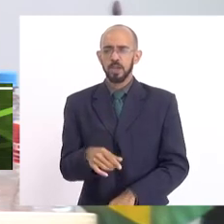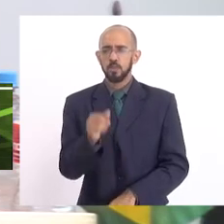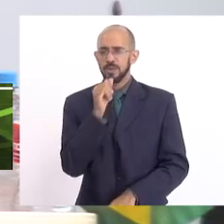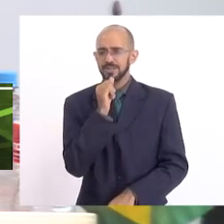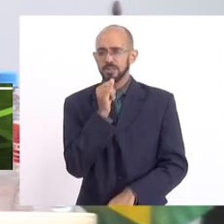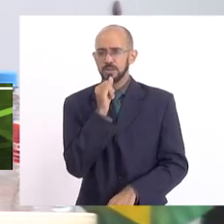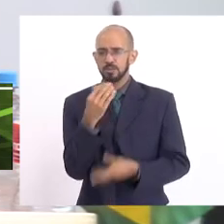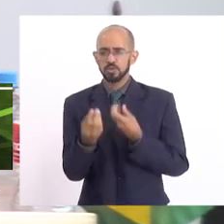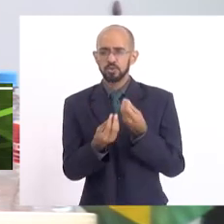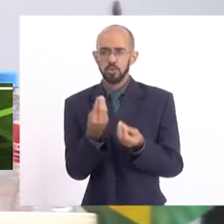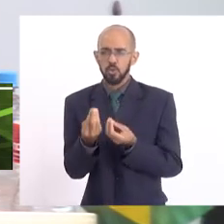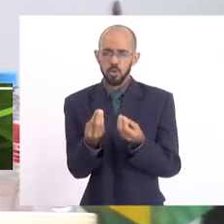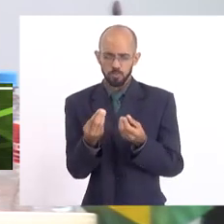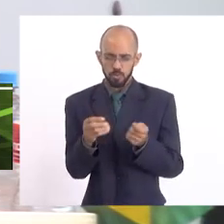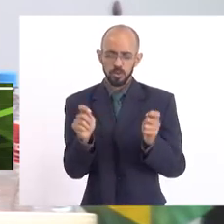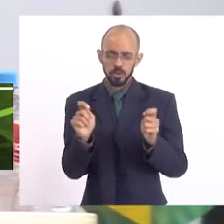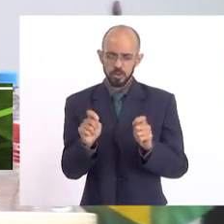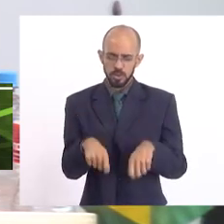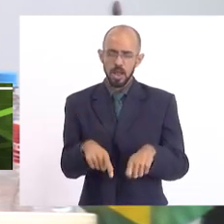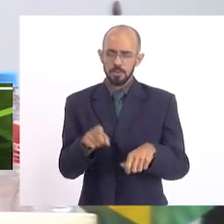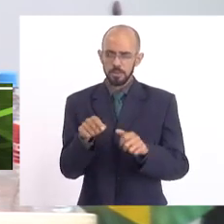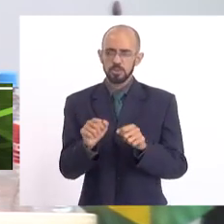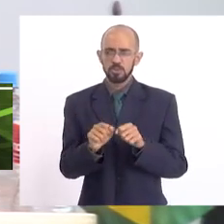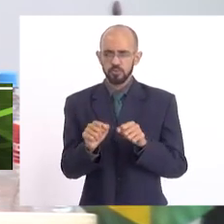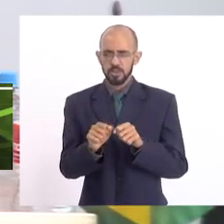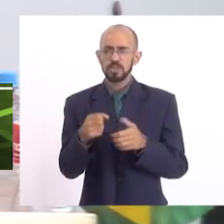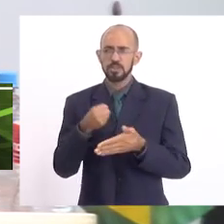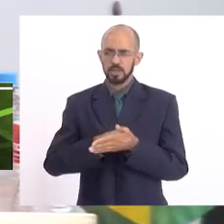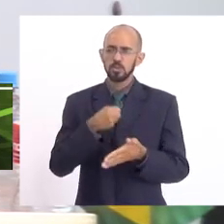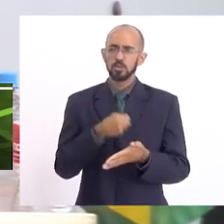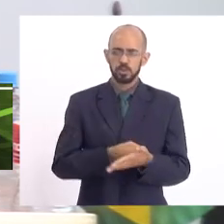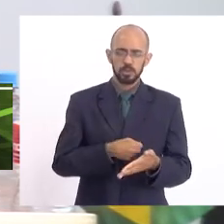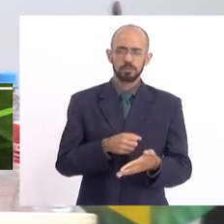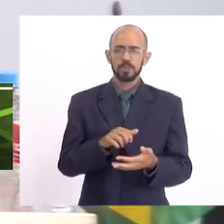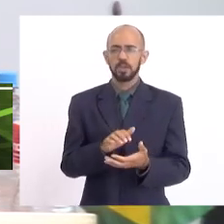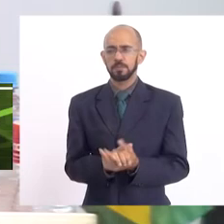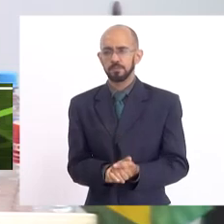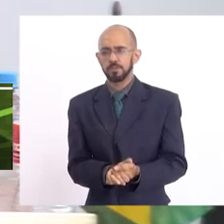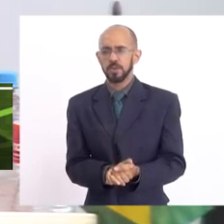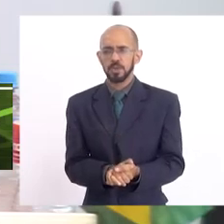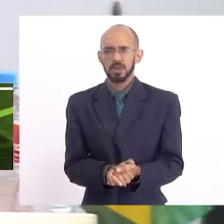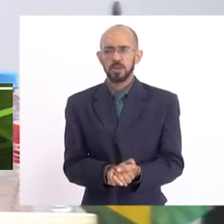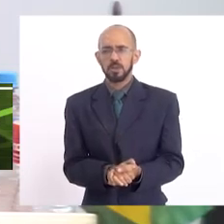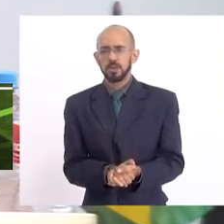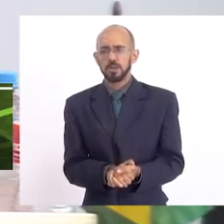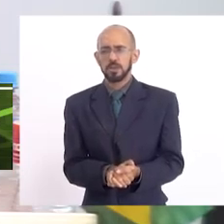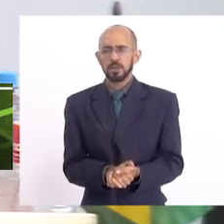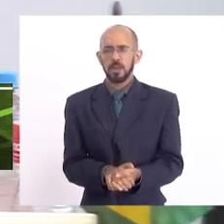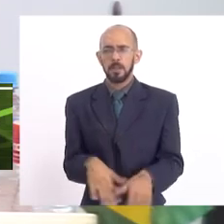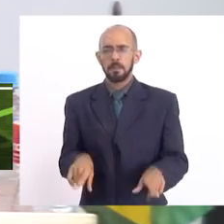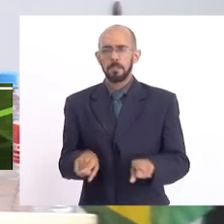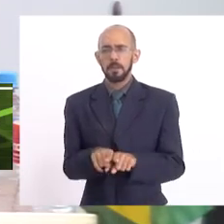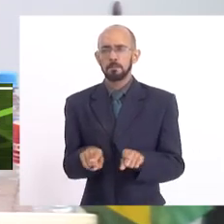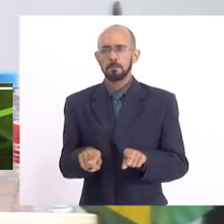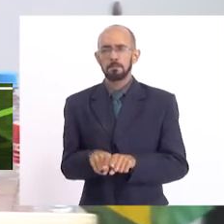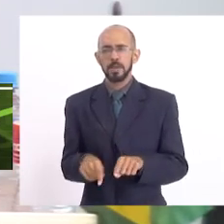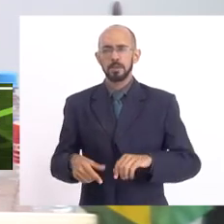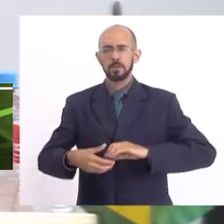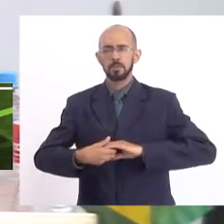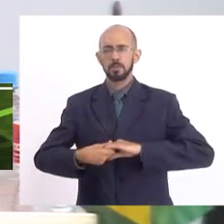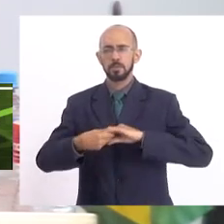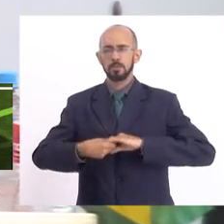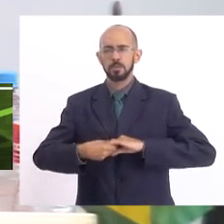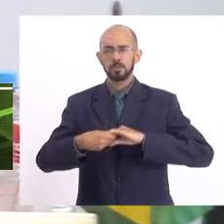que que vale a pena essa luta nossa. Eu externo aqui meus cumprimentos ao secretário Alexandre